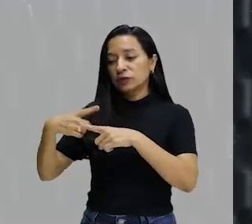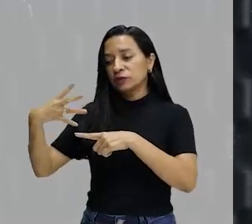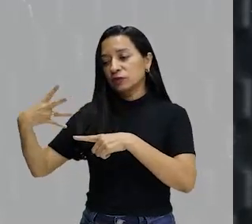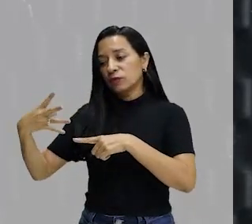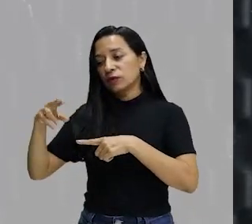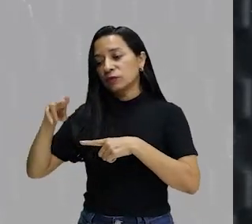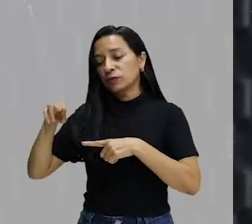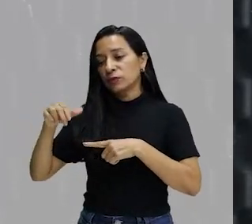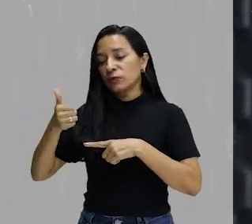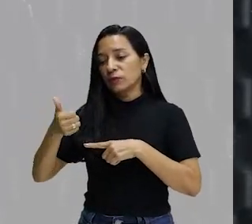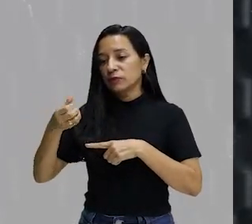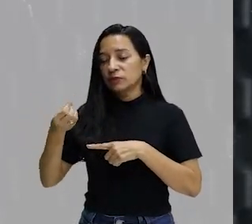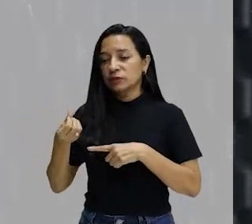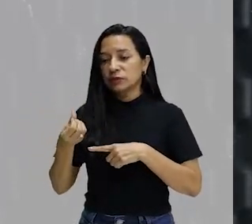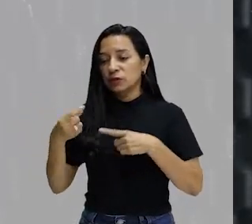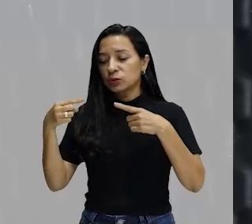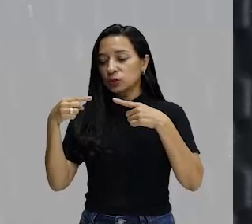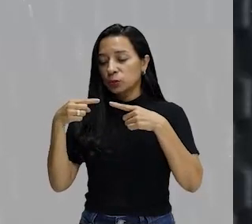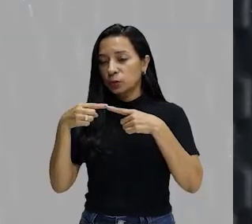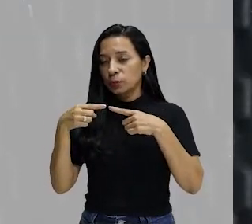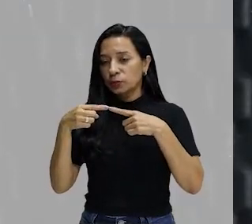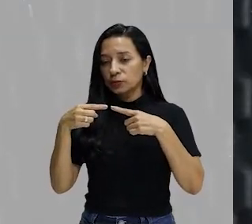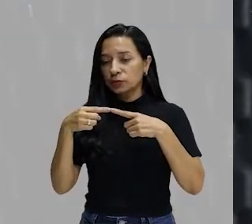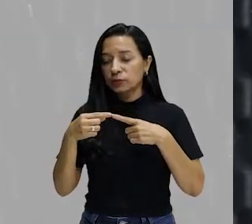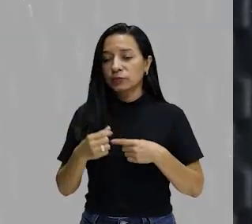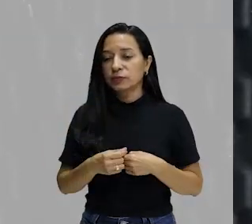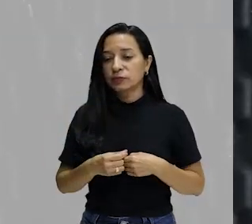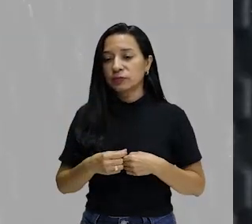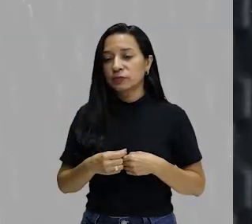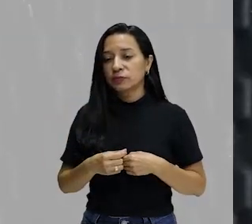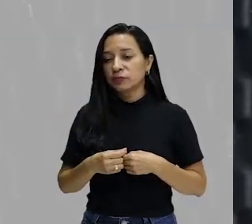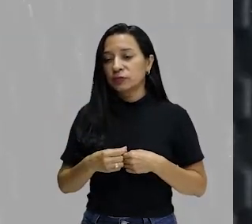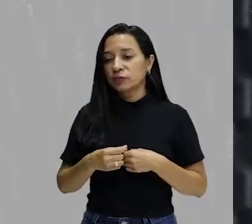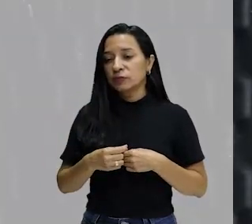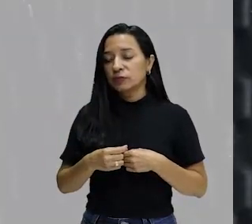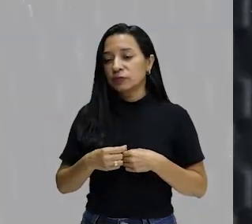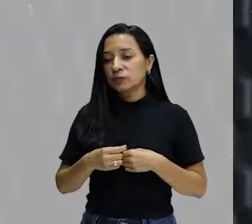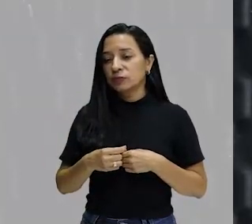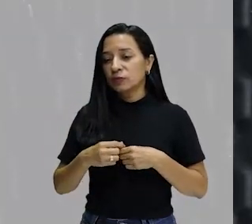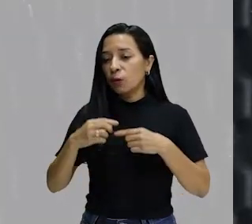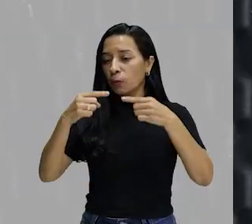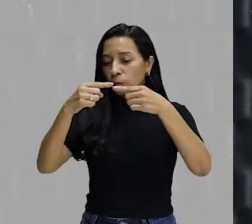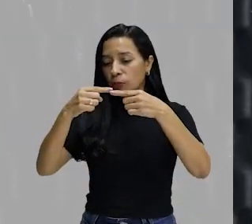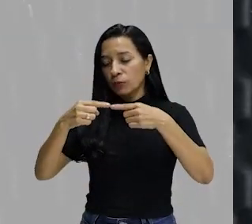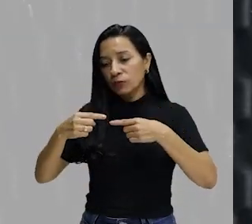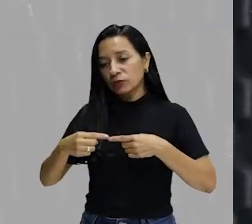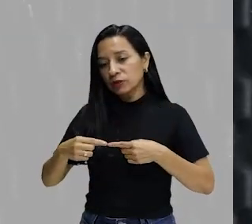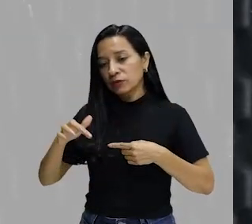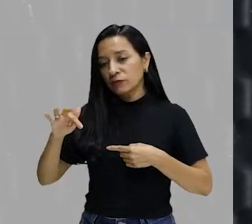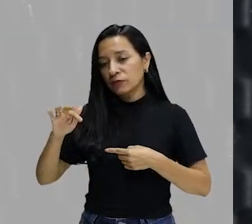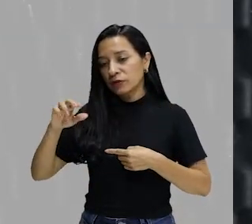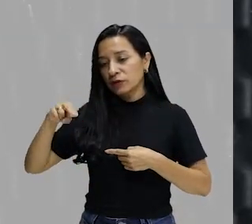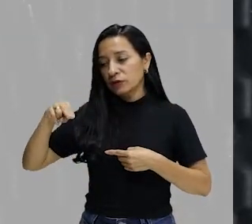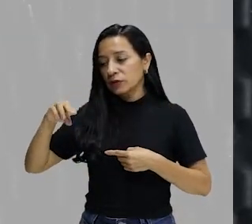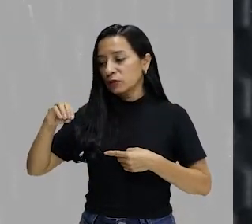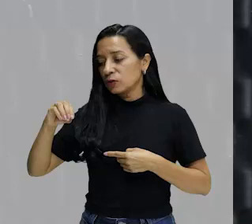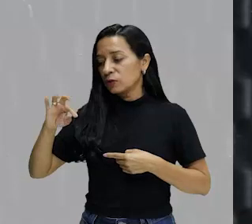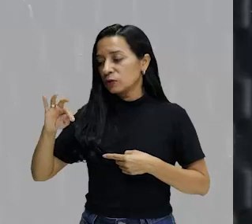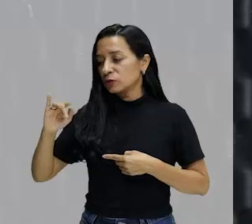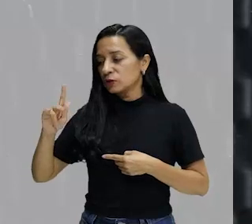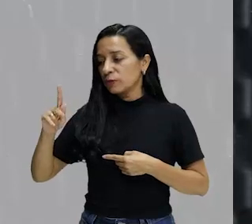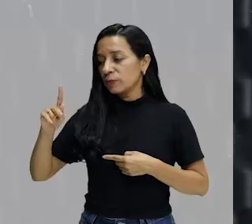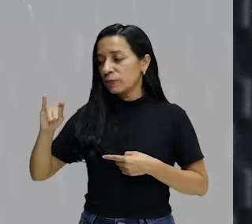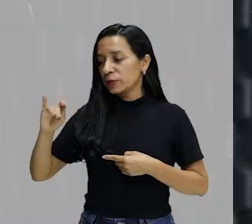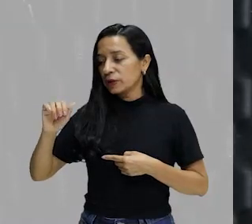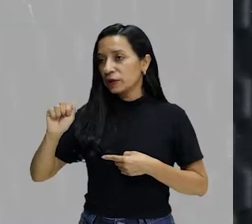gerar 16 combinações que gerou essa proporção fenotípica aqui, pessoal. Então, muito simples, né?